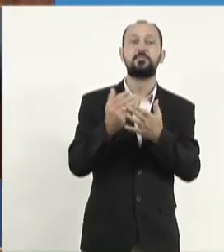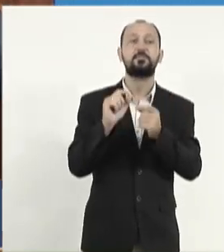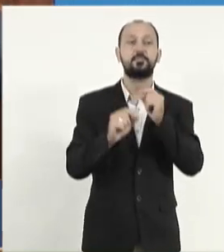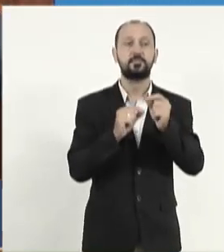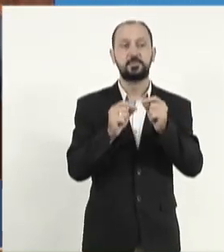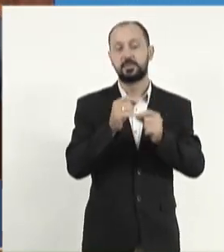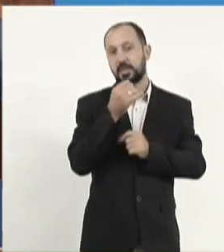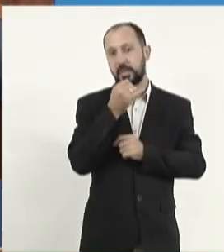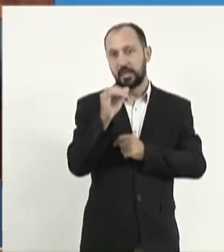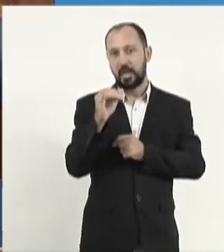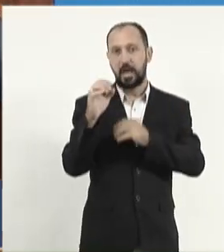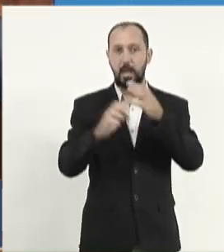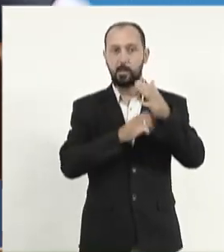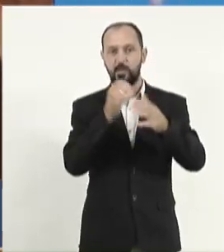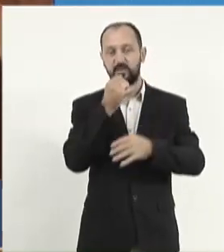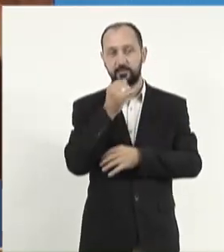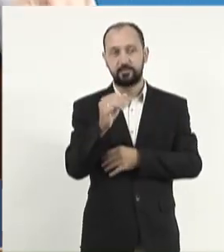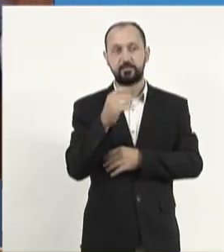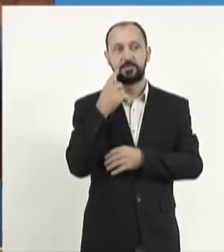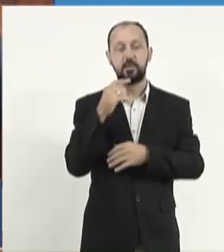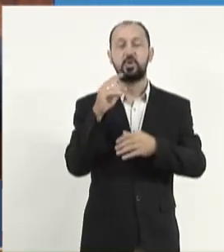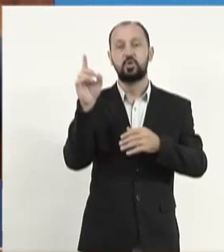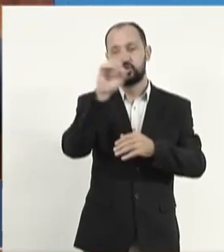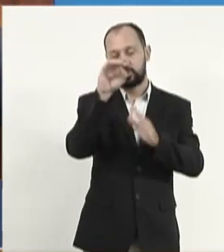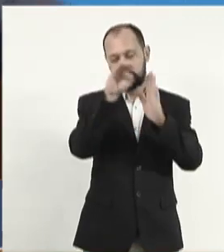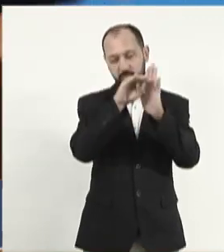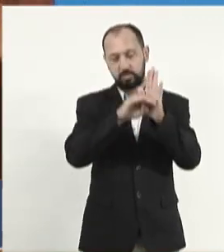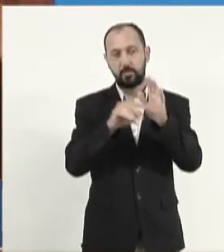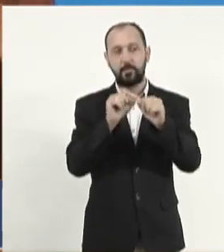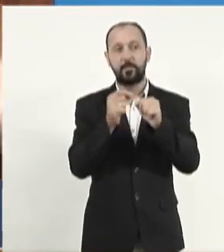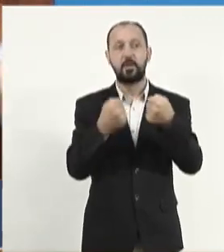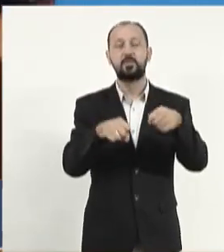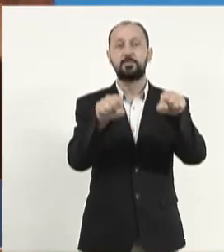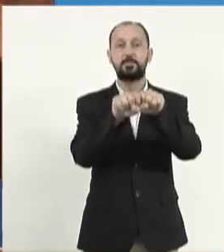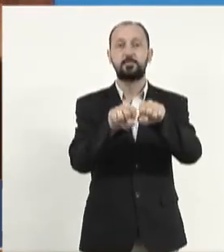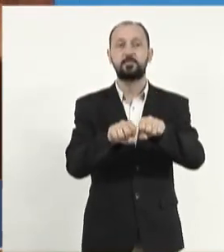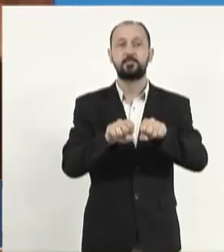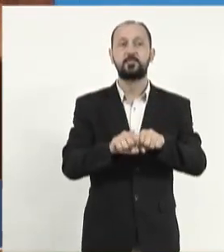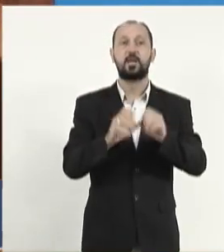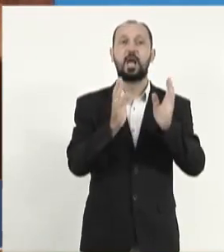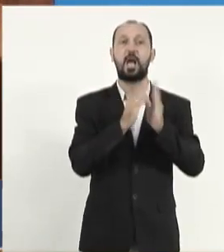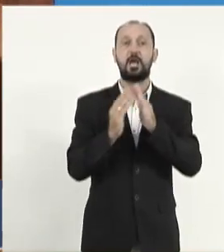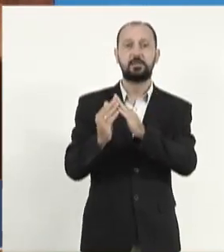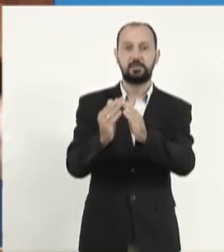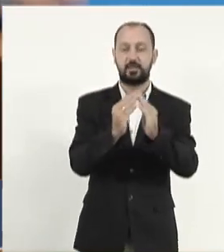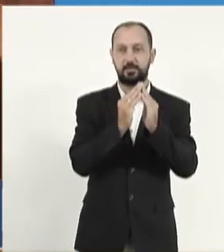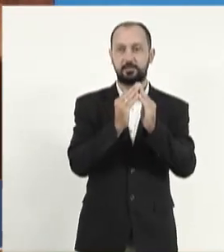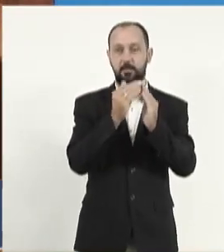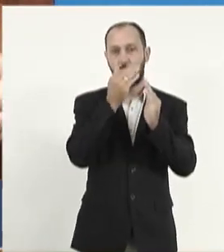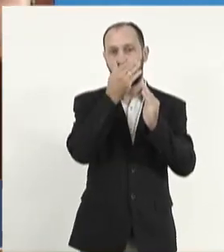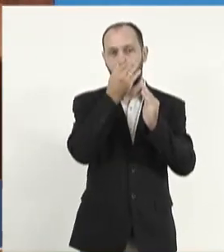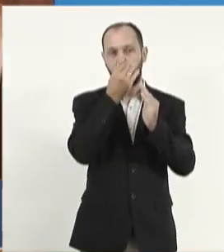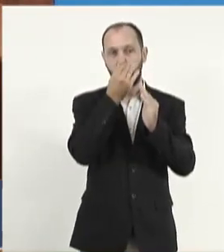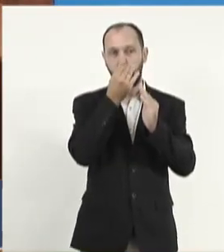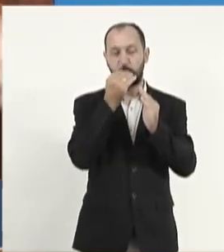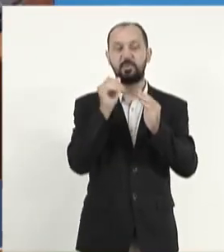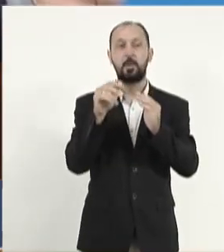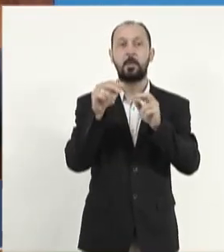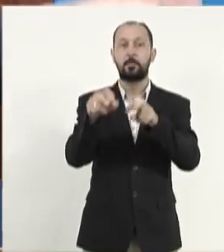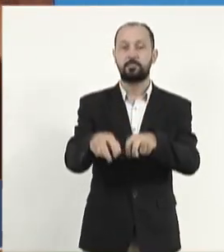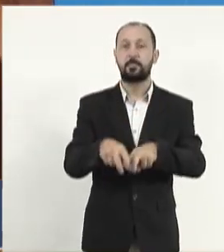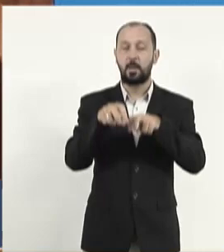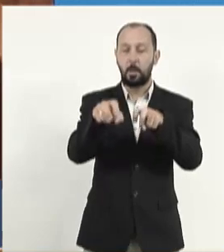a Energisa não está cumprindo os prazos para ligação de energia nas residências, nas propriedades